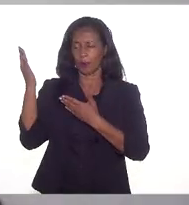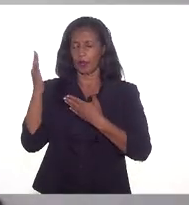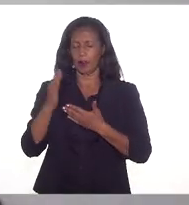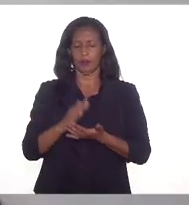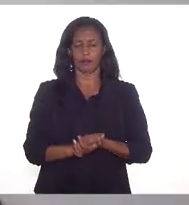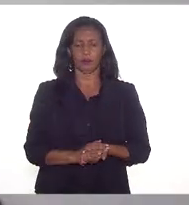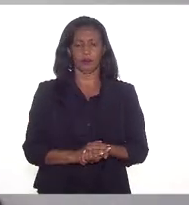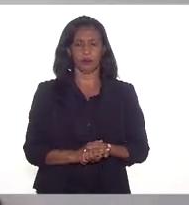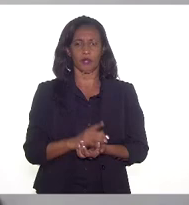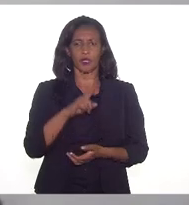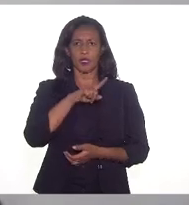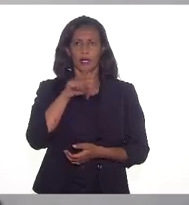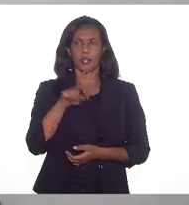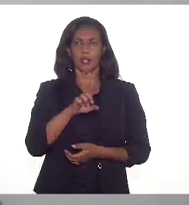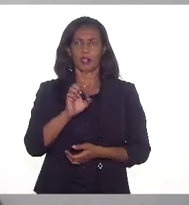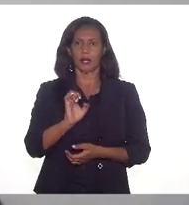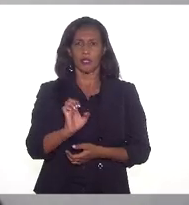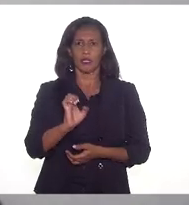Deputada Zeidan.